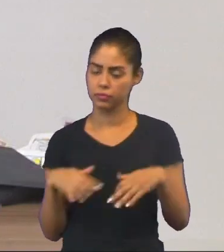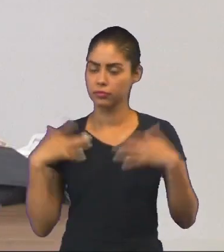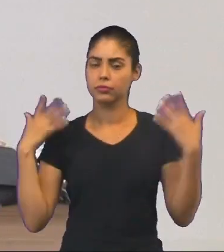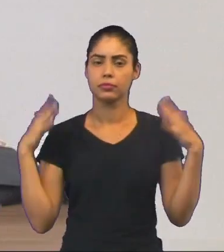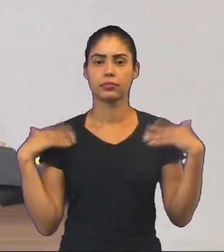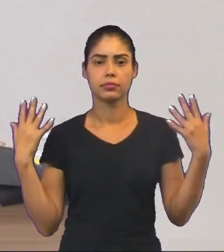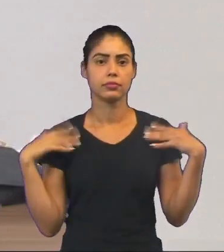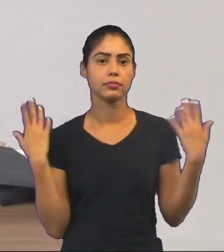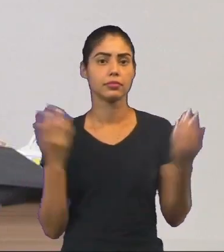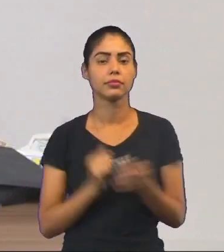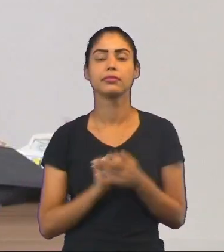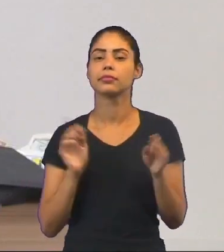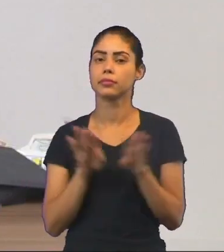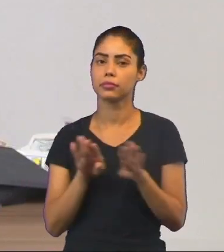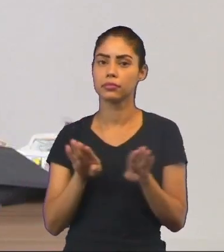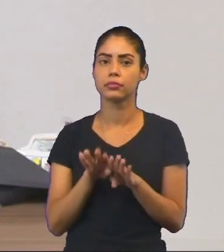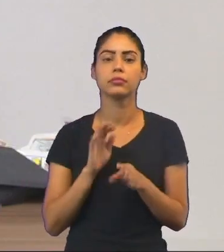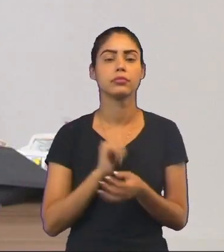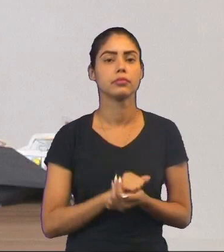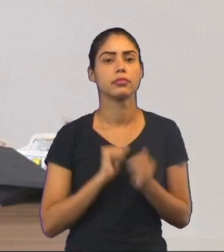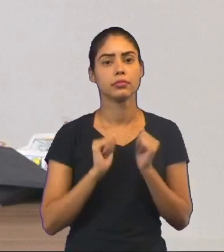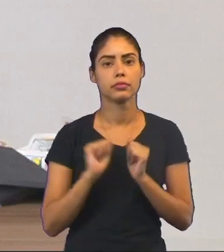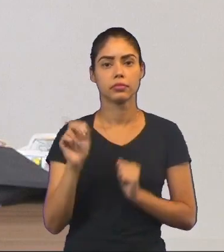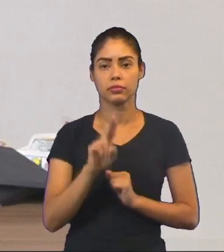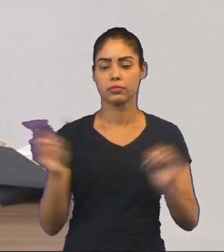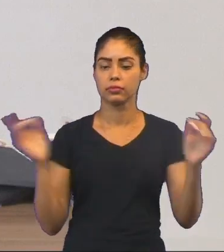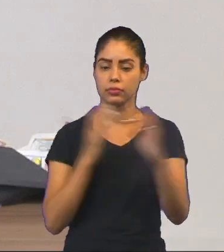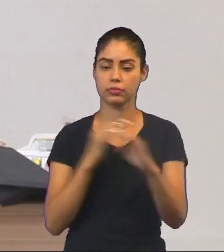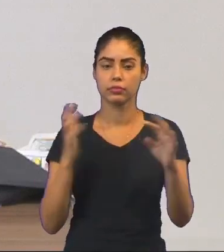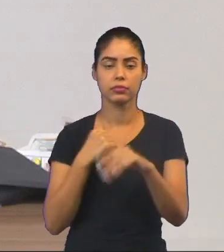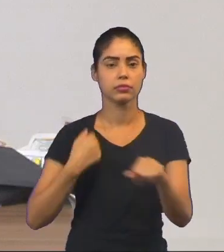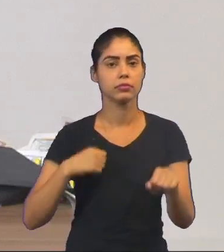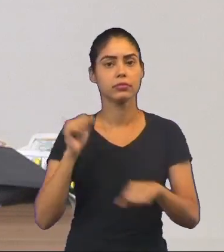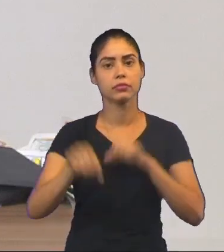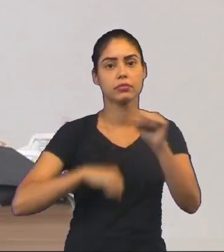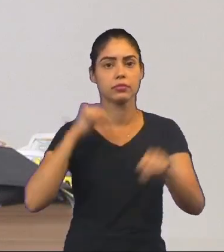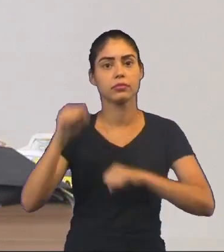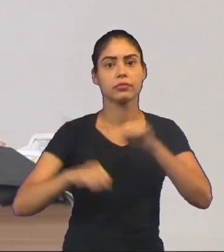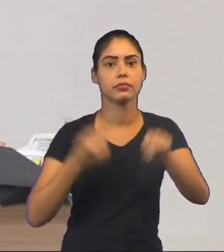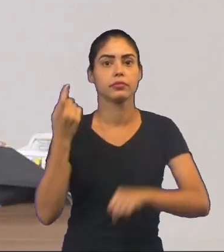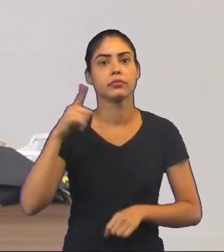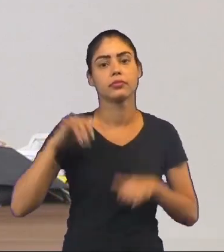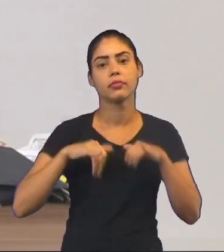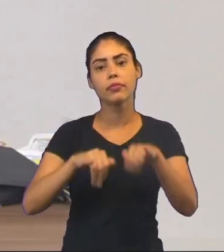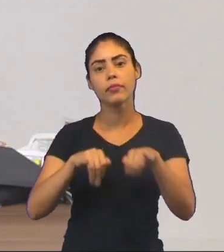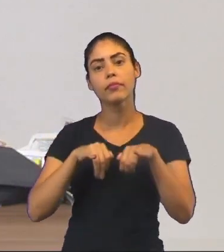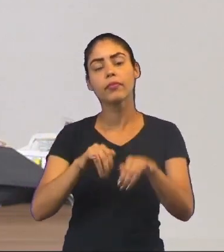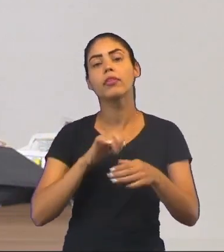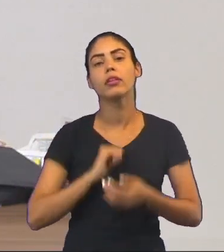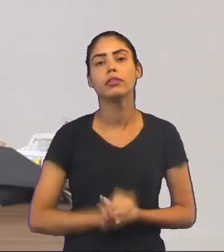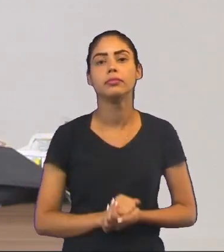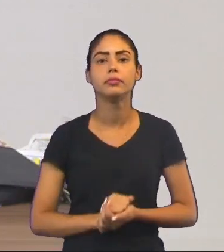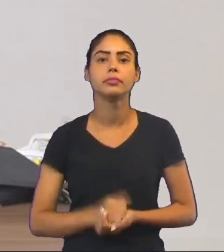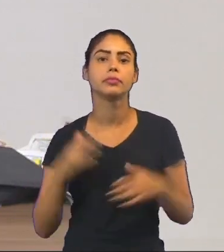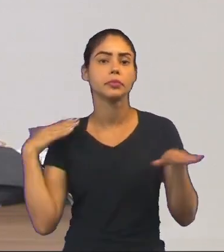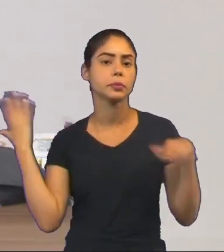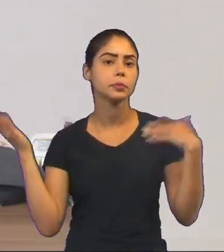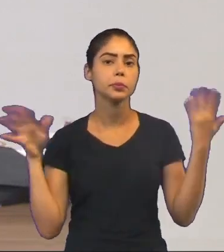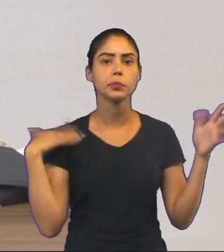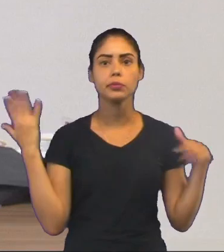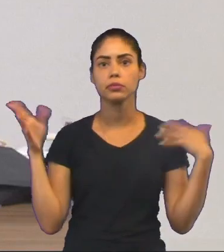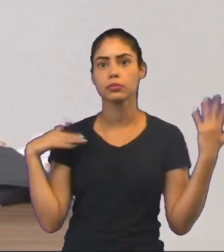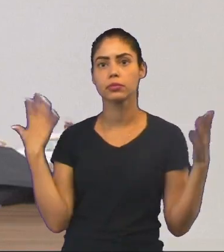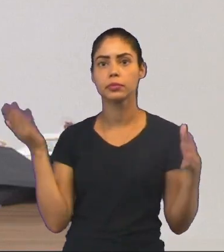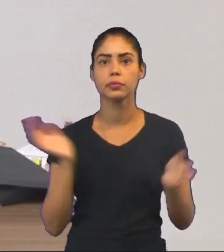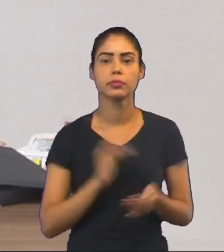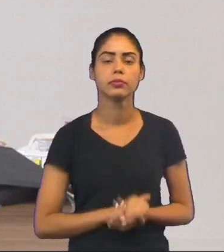divertir. Mas a bicicleta também é um meio de transporte. Podemos utilizá-la para ir ao supermercado, para ir a um passeio,